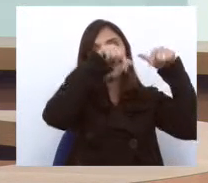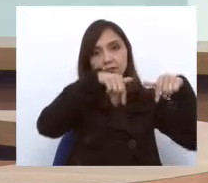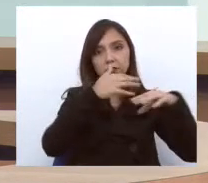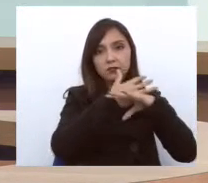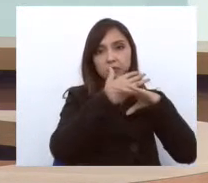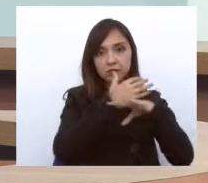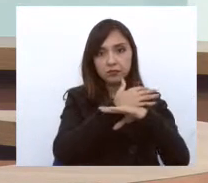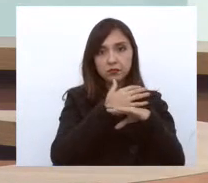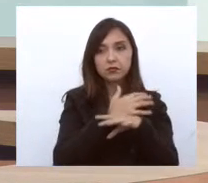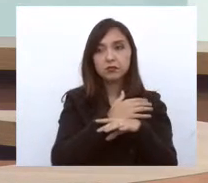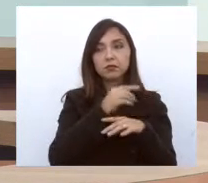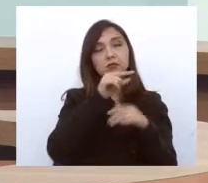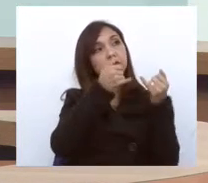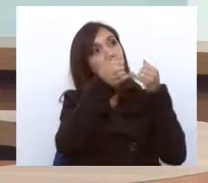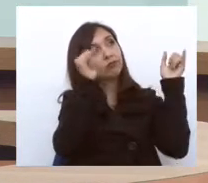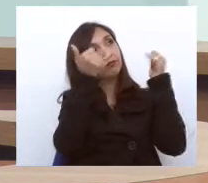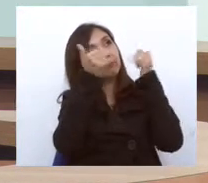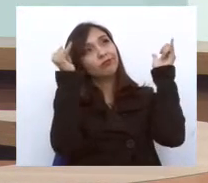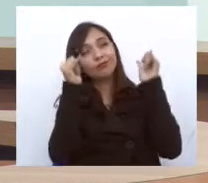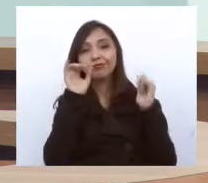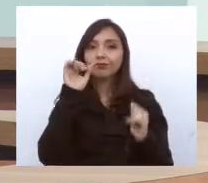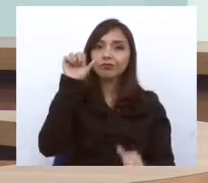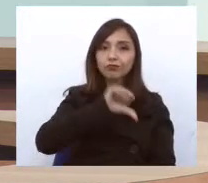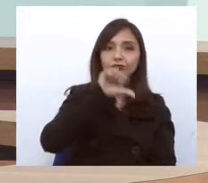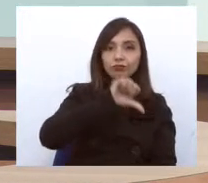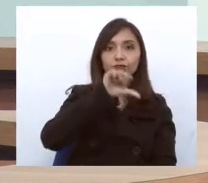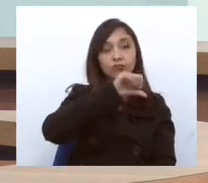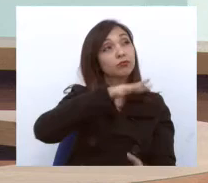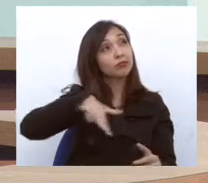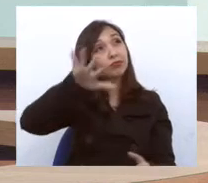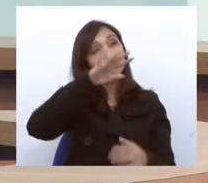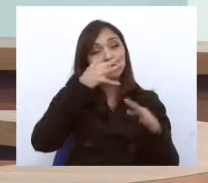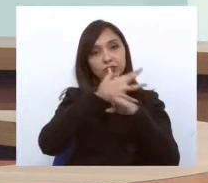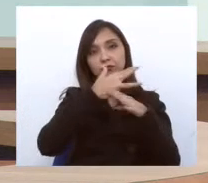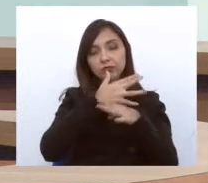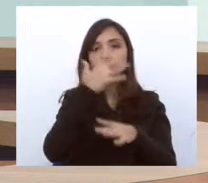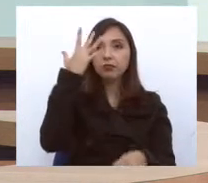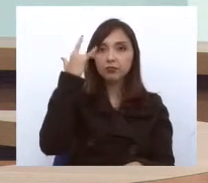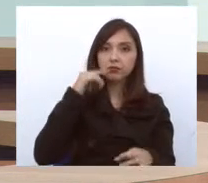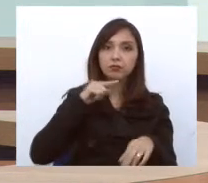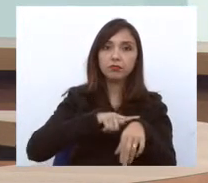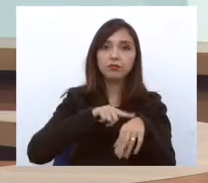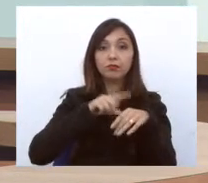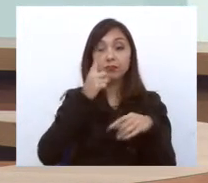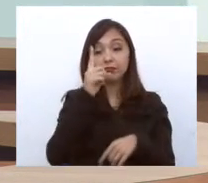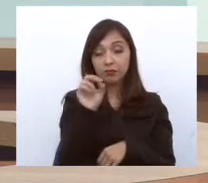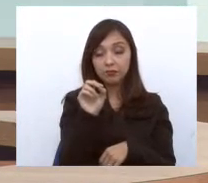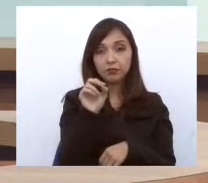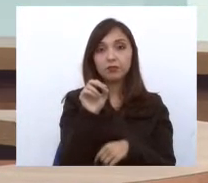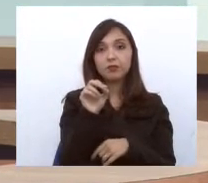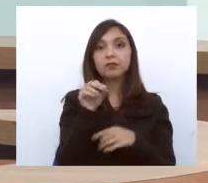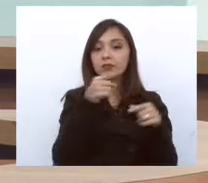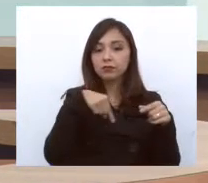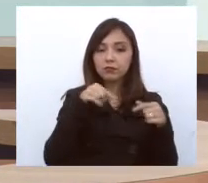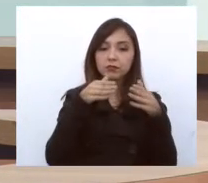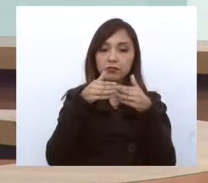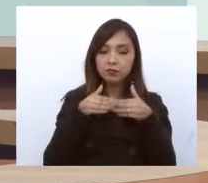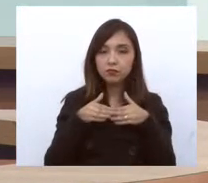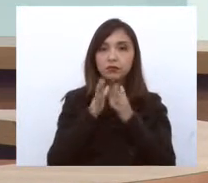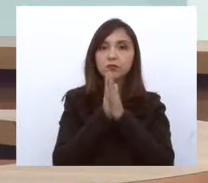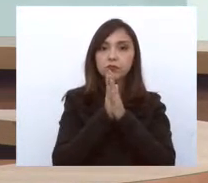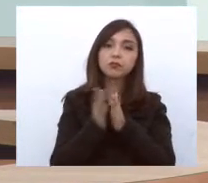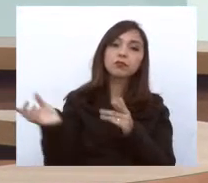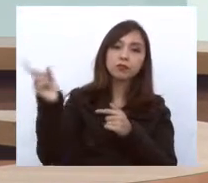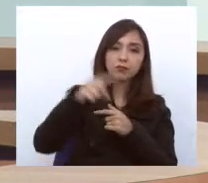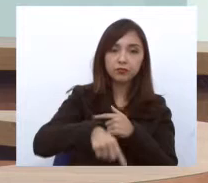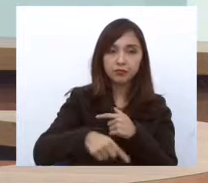da fiação morta que está esparramada por todos os cantos da cidade. Então, a reunião amanhã às 10 horas, e a gente pede que os vereadores que puder